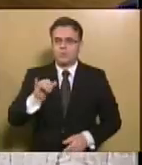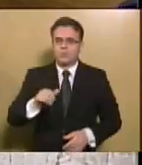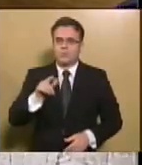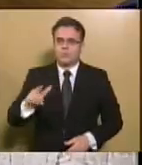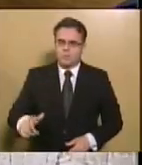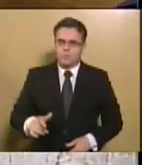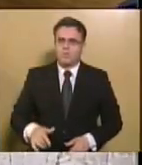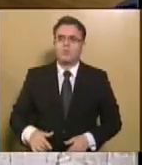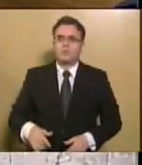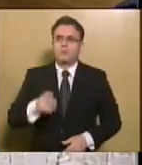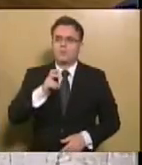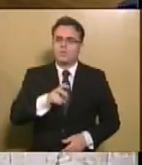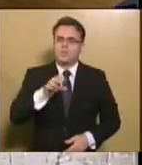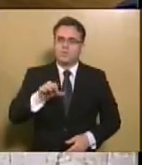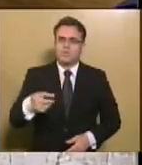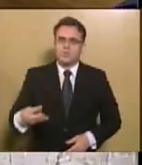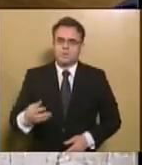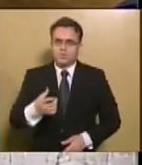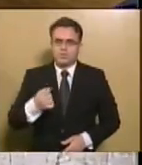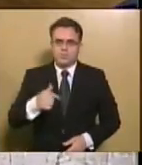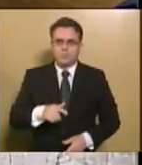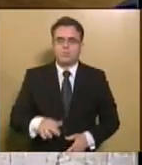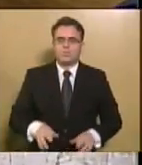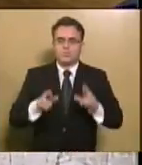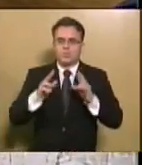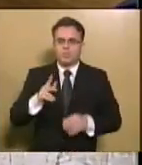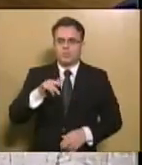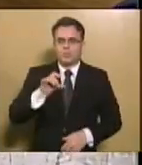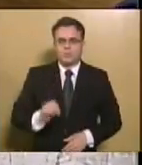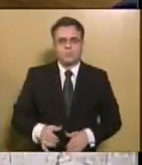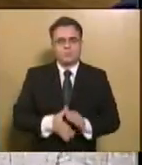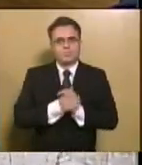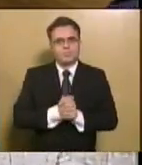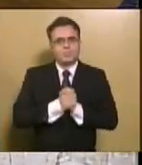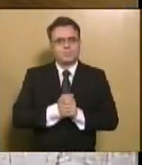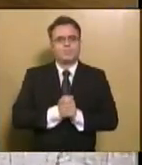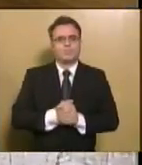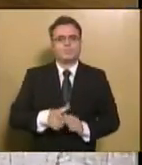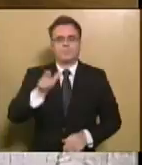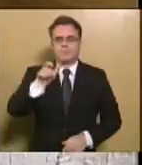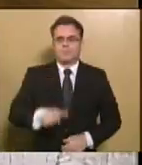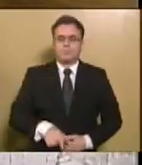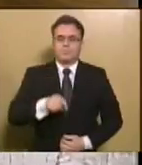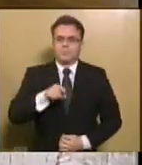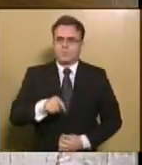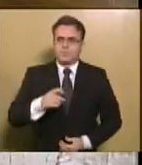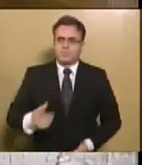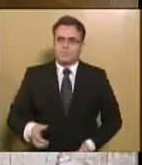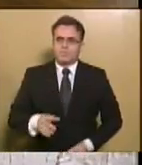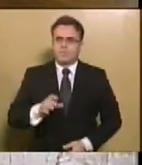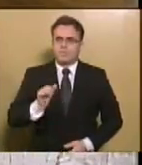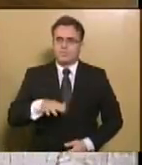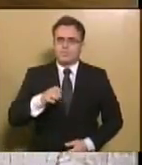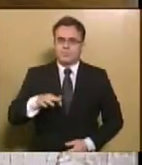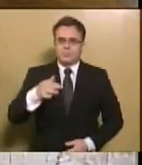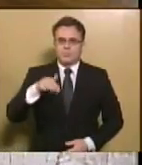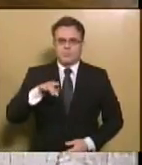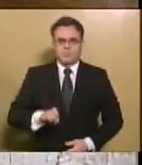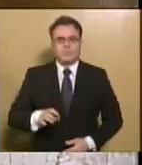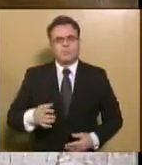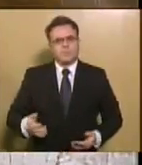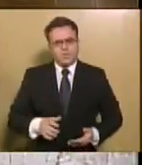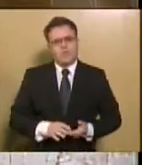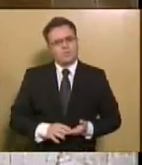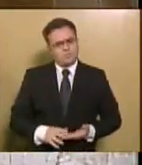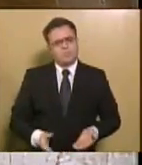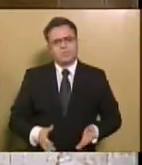Requerimento de número 593, de autoria do deputado Jorge Passos, congratulações. O excelentíssimo senhor Elber Andrade Batalha de Góis, vereador